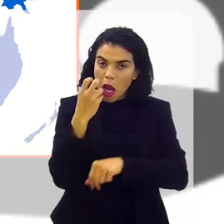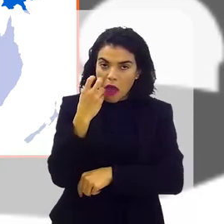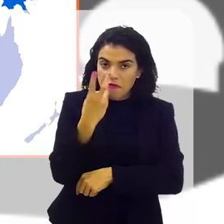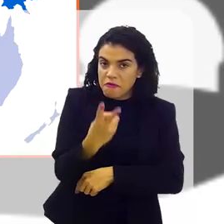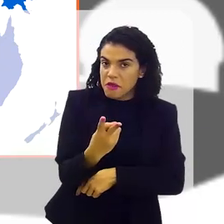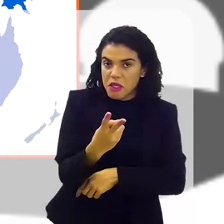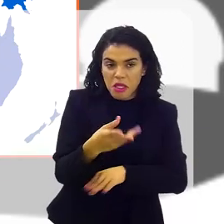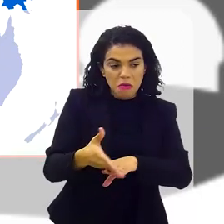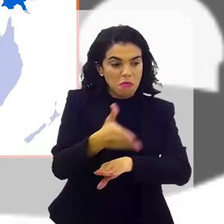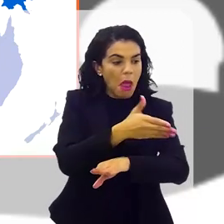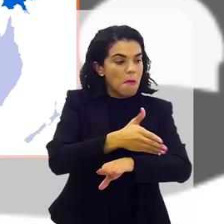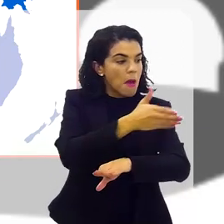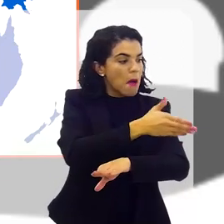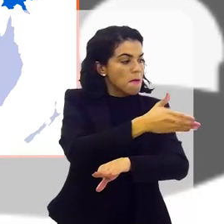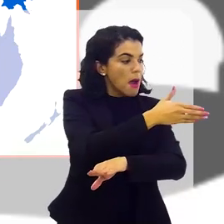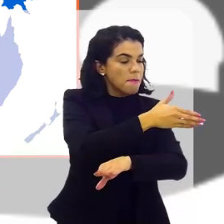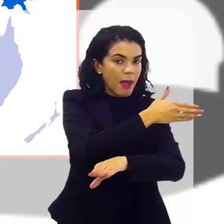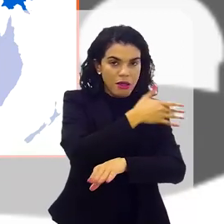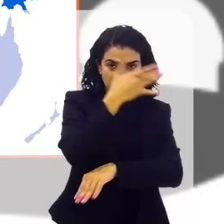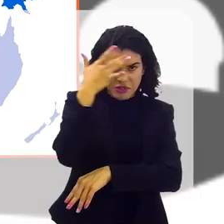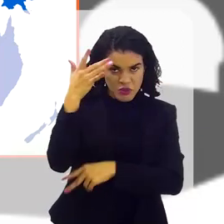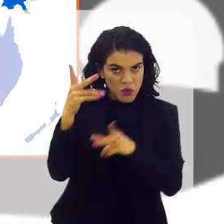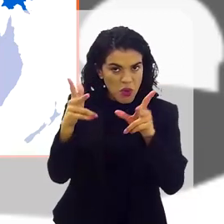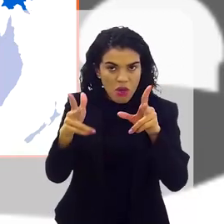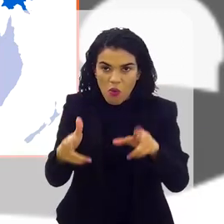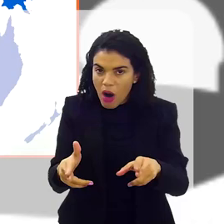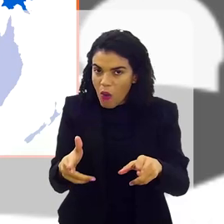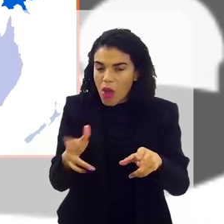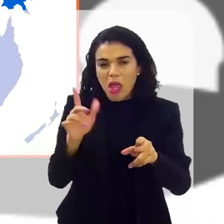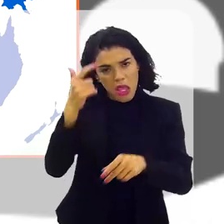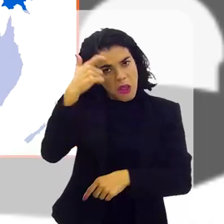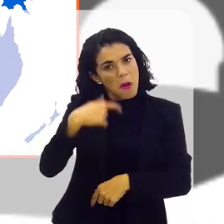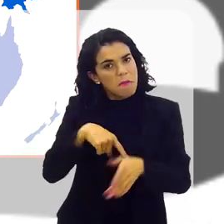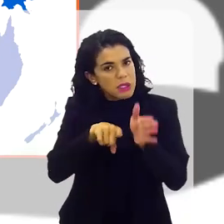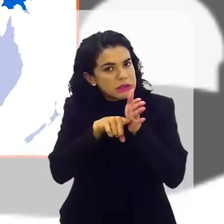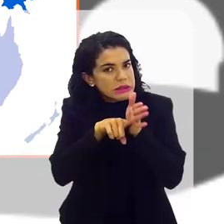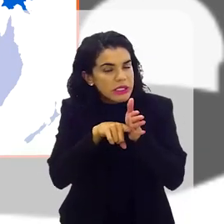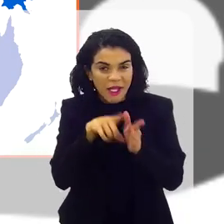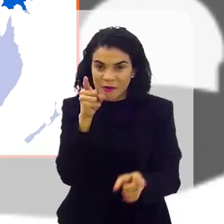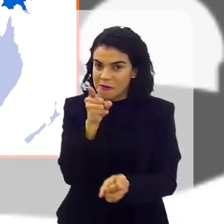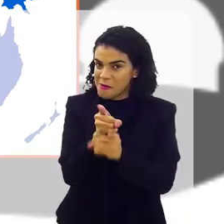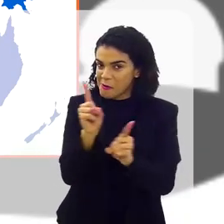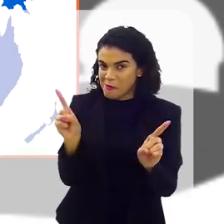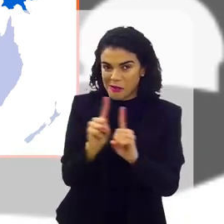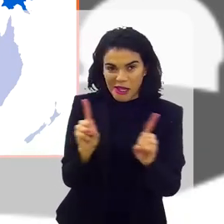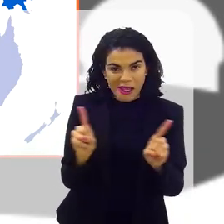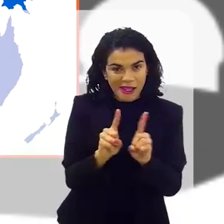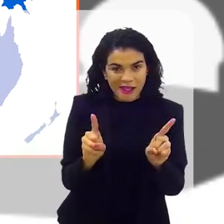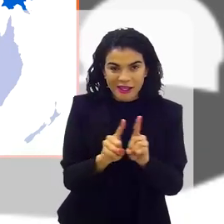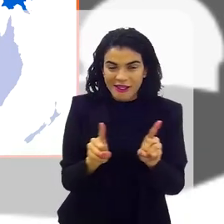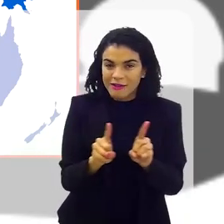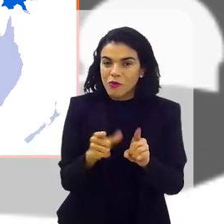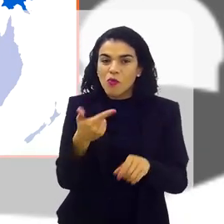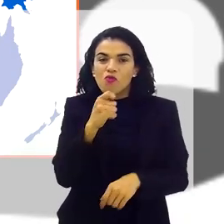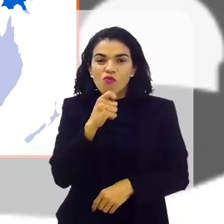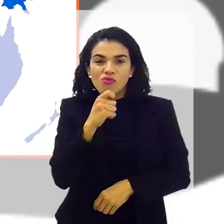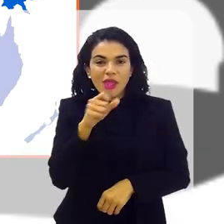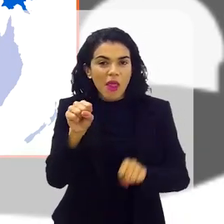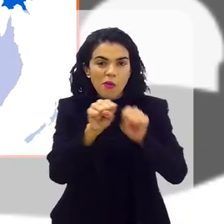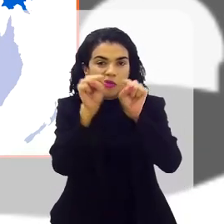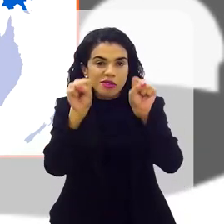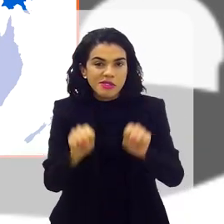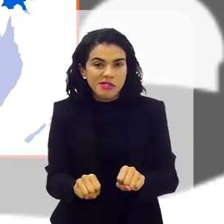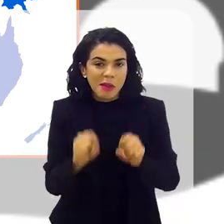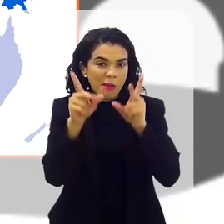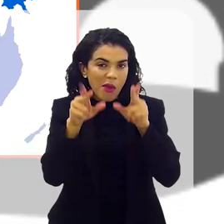de gravar o programa com você antes da gente estar aqui eu eu pesquisei não existe esse sistema ainda que você tá inventando